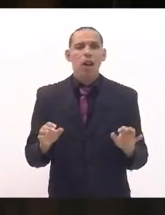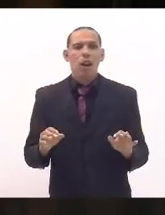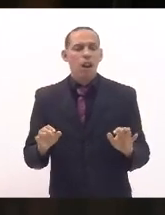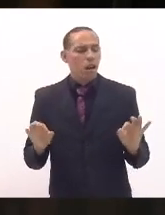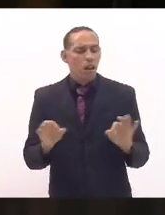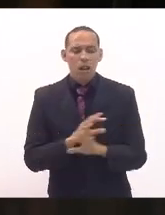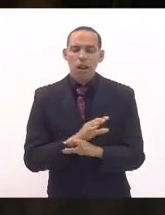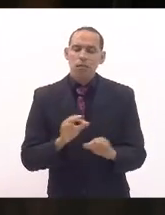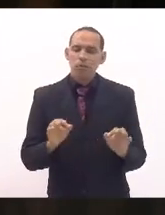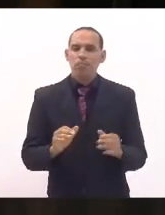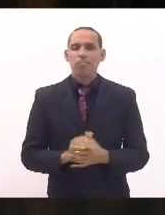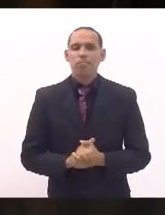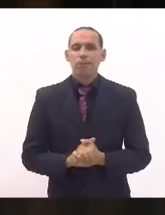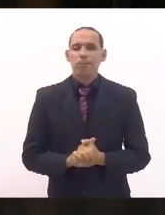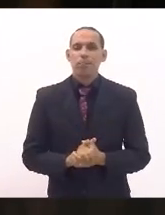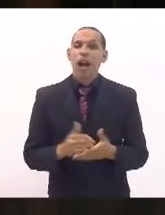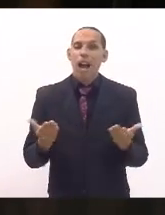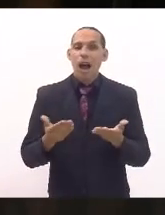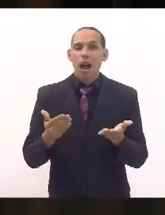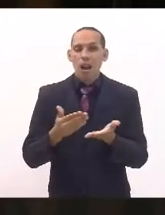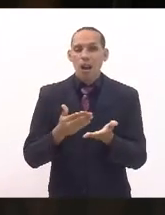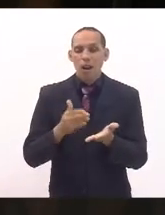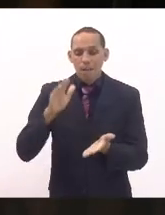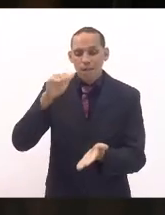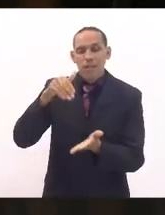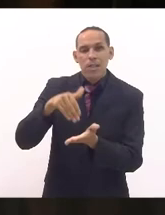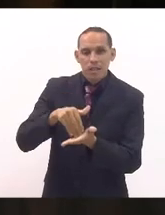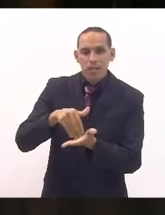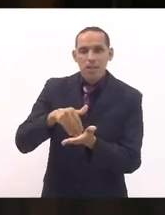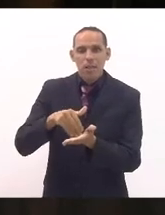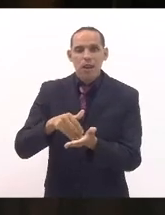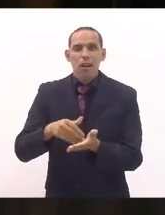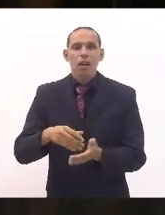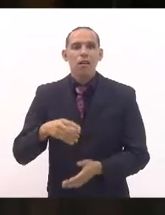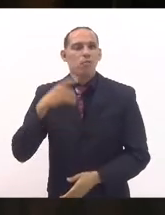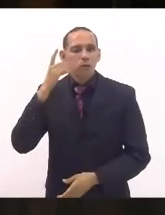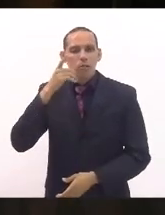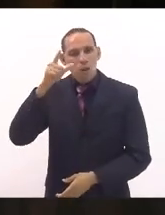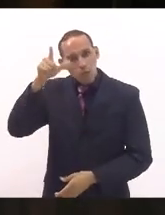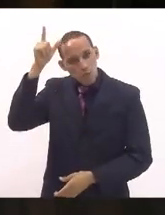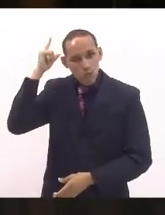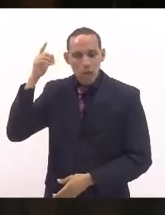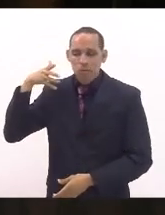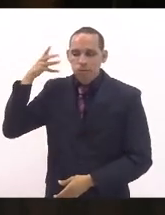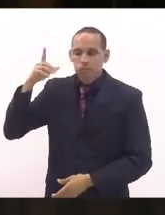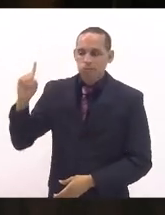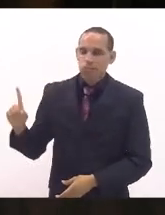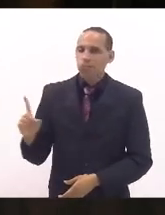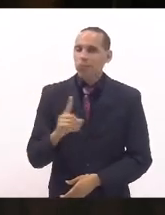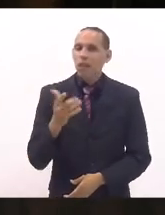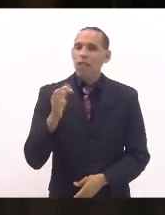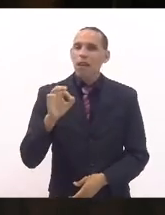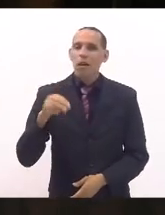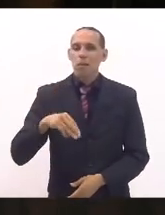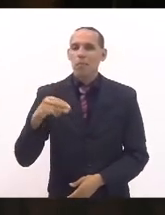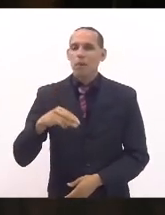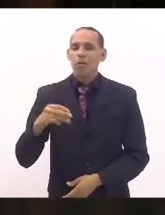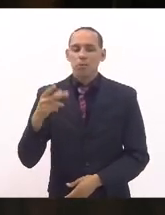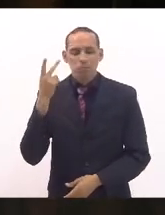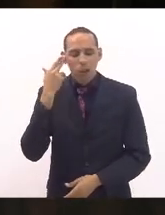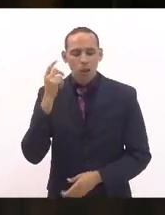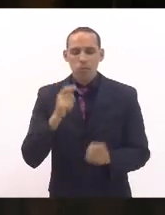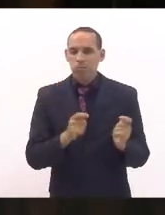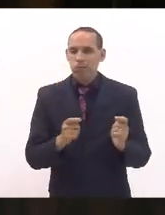encerrada. Passa-se ao expediente final, o primeiro orador inscrito é o nobre deputado Luiz Paulo. Vossa Excelência dispõe de 10 minutos no tempo